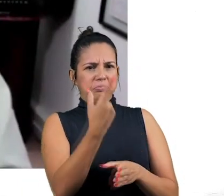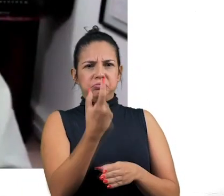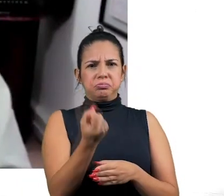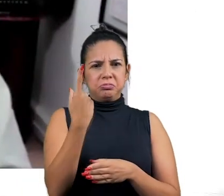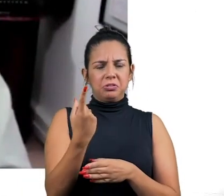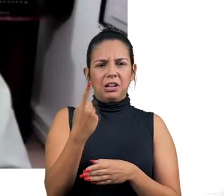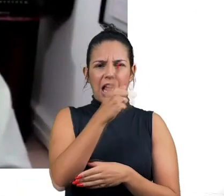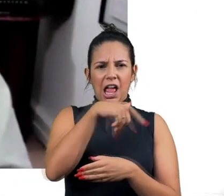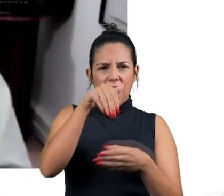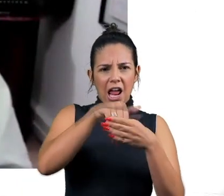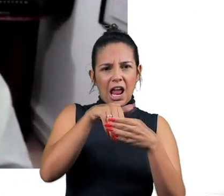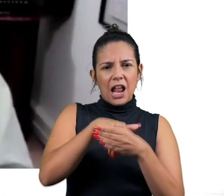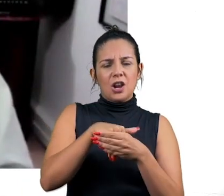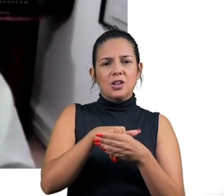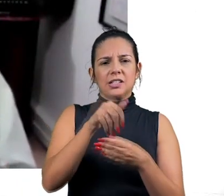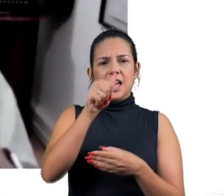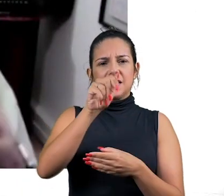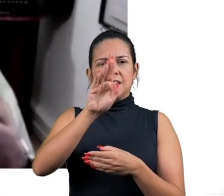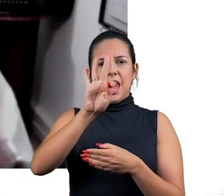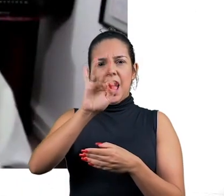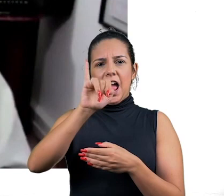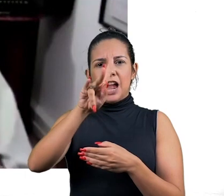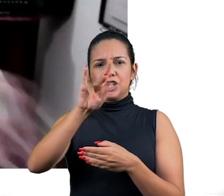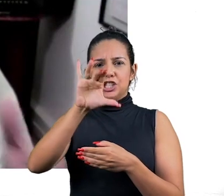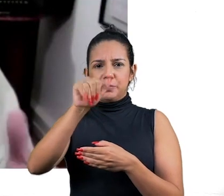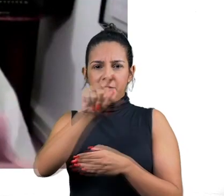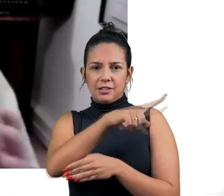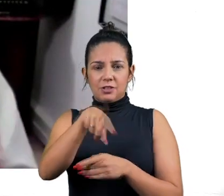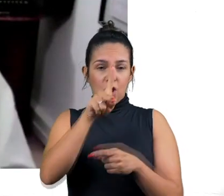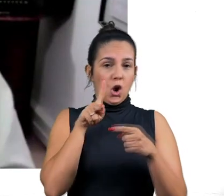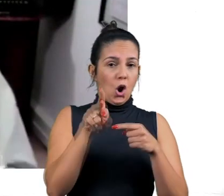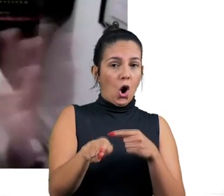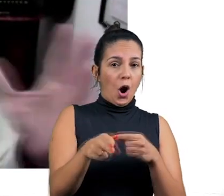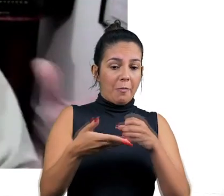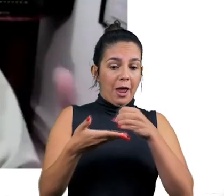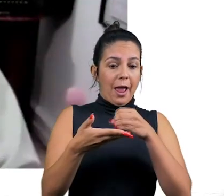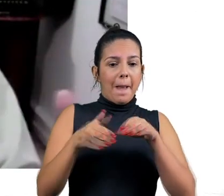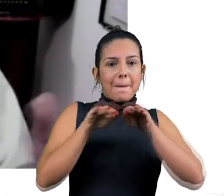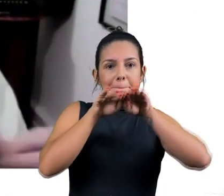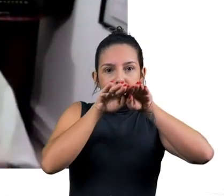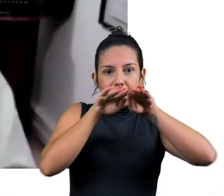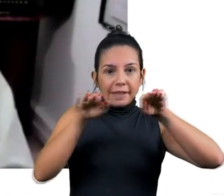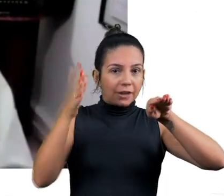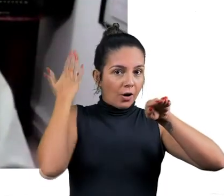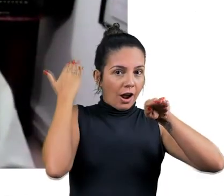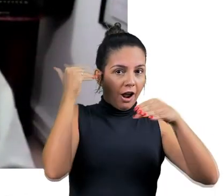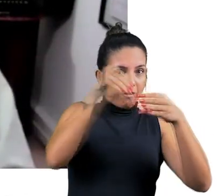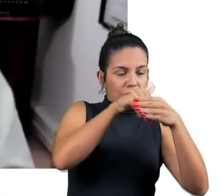eleições atípicas, que rompem com o padrão eleitoral anterior.